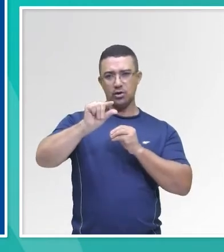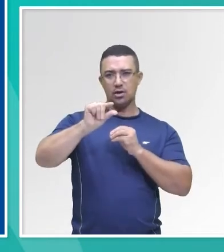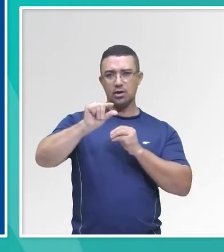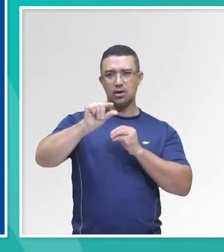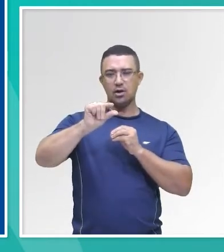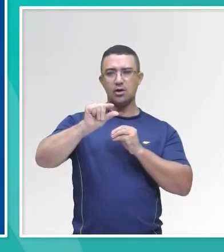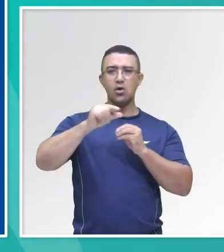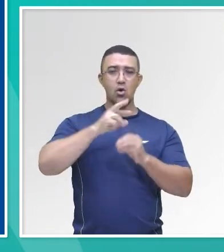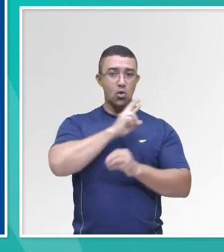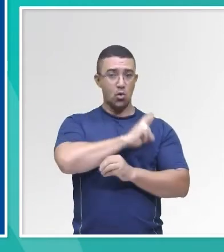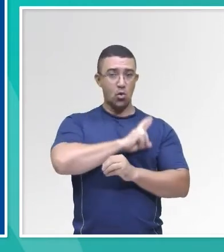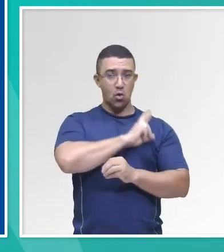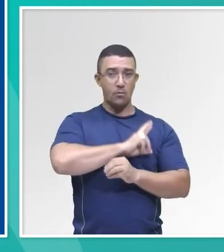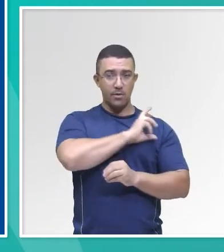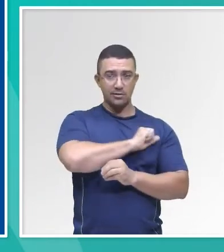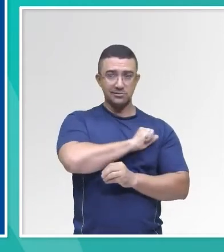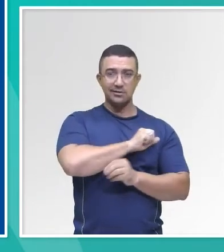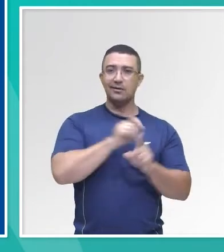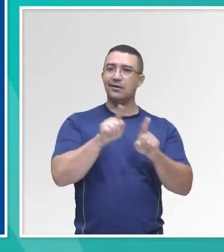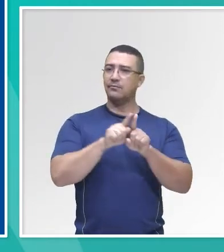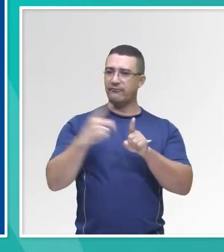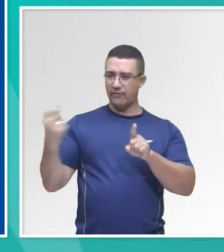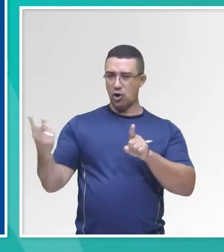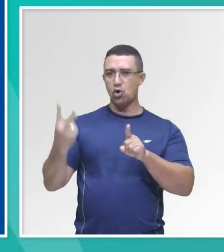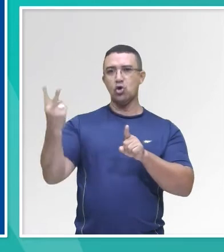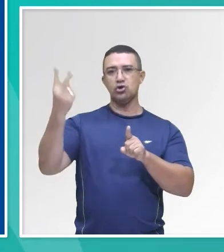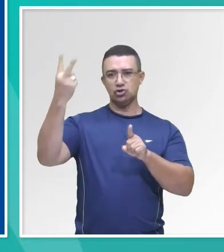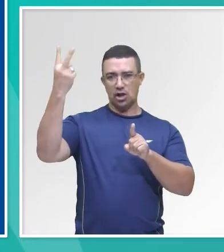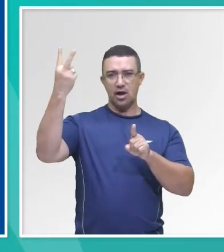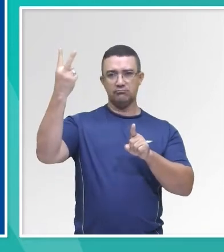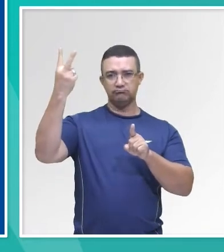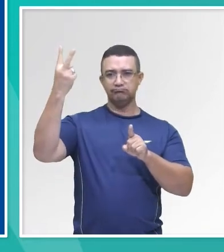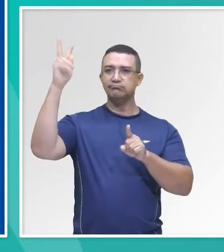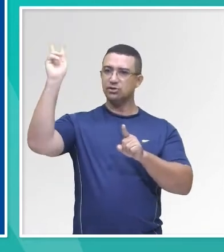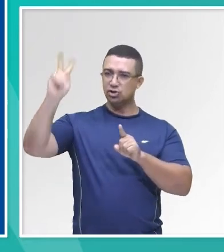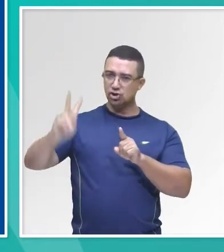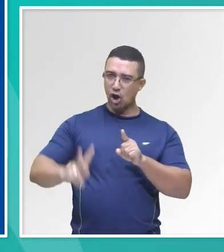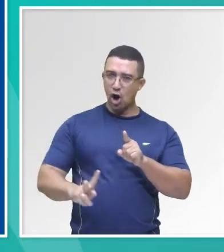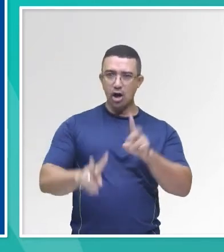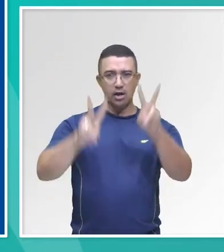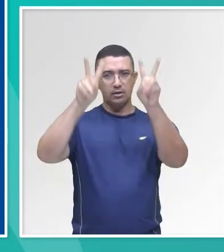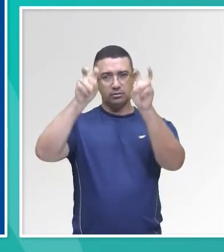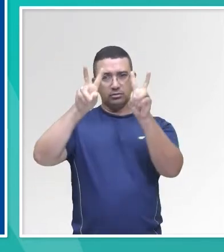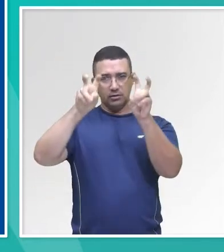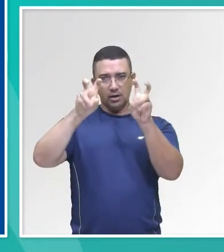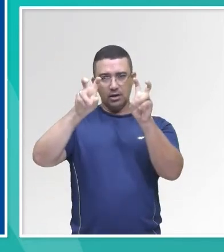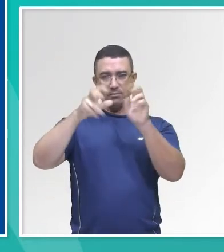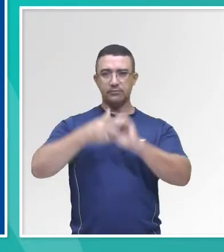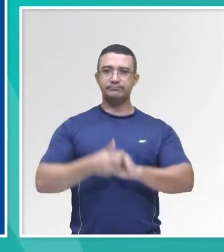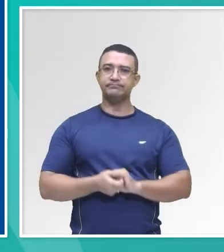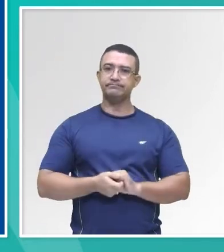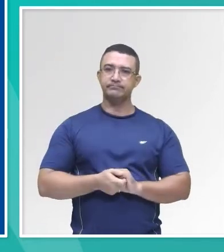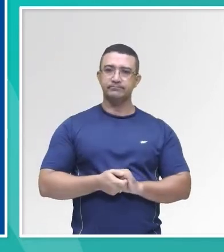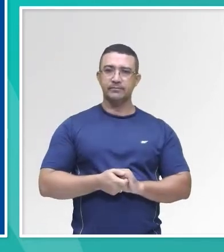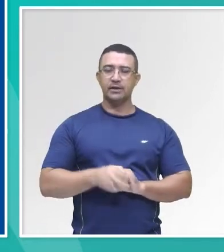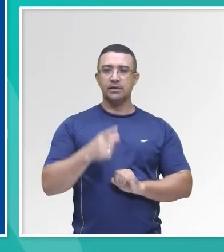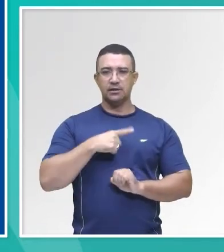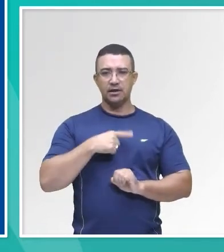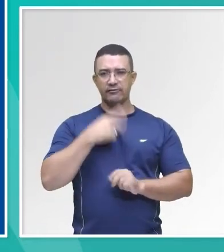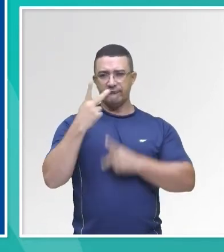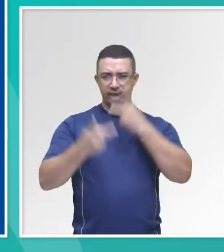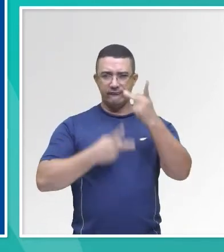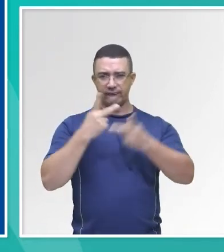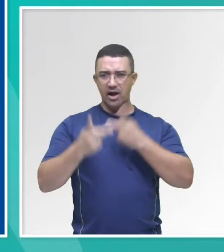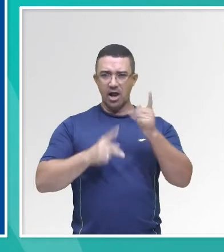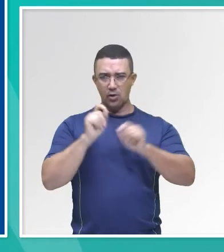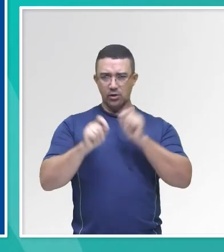ele vai valorizar um evento, ou seja, a história em si é valorizada, ele vai ter um corte mais limitado da vida, ou